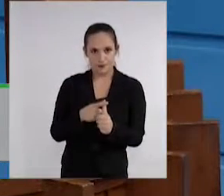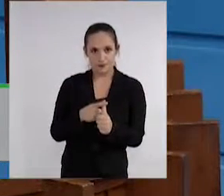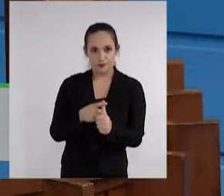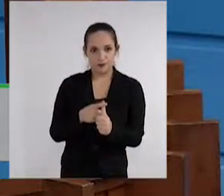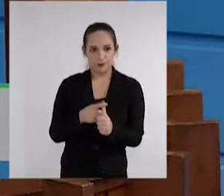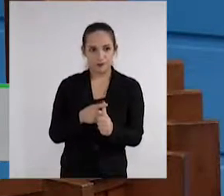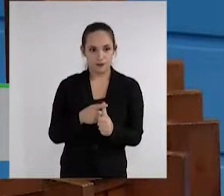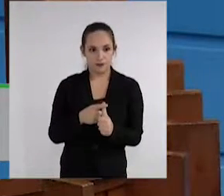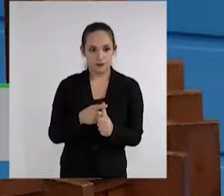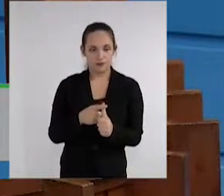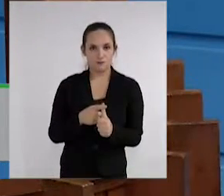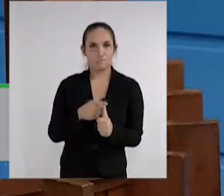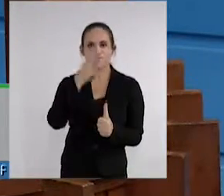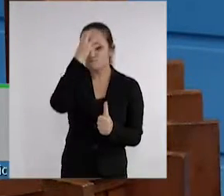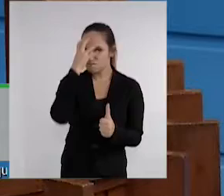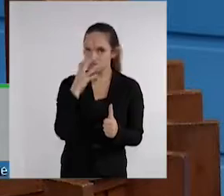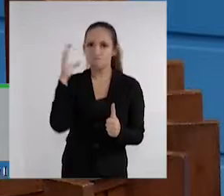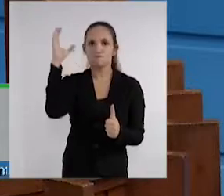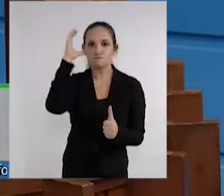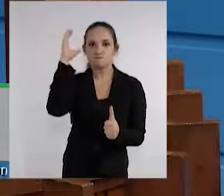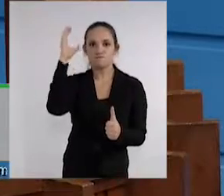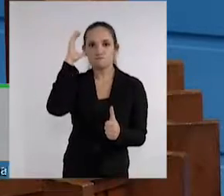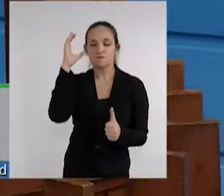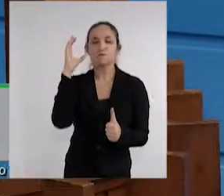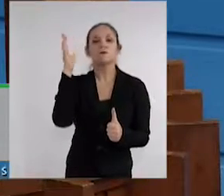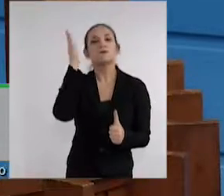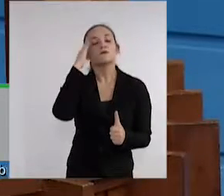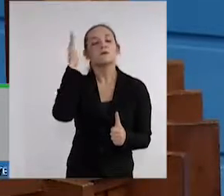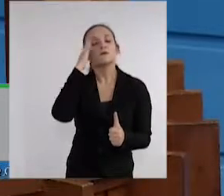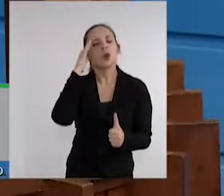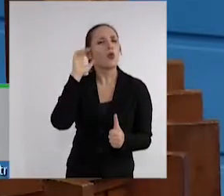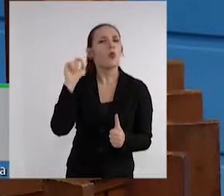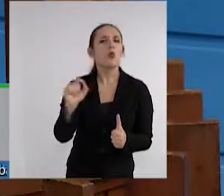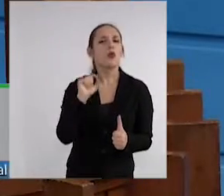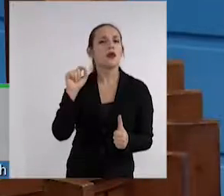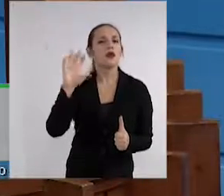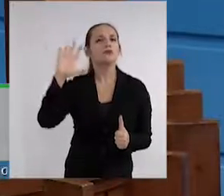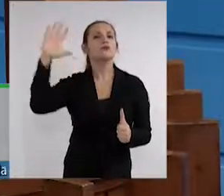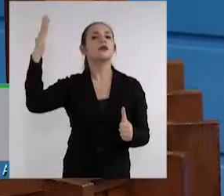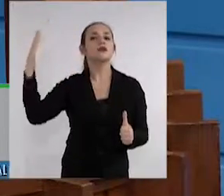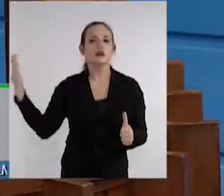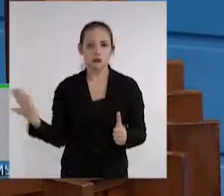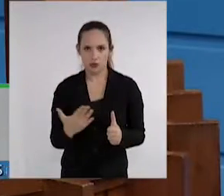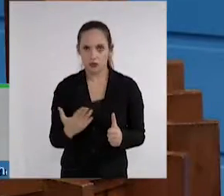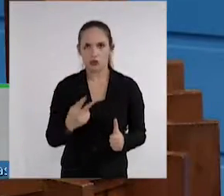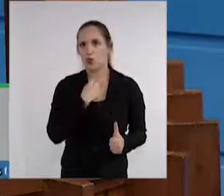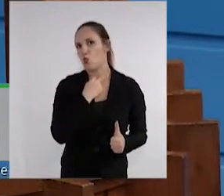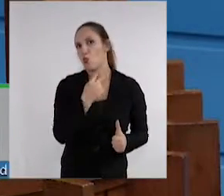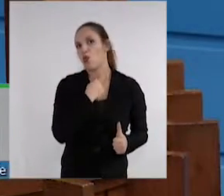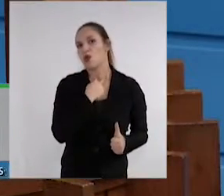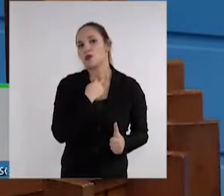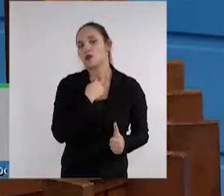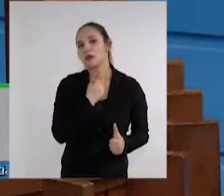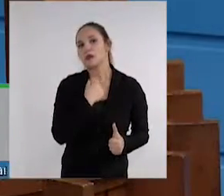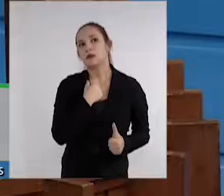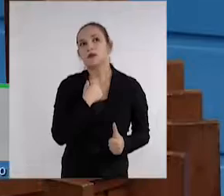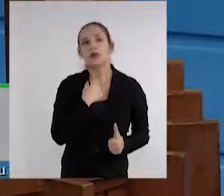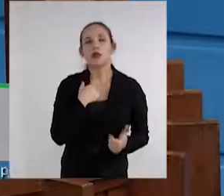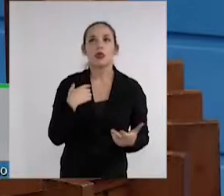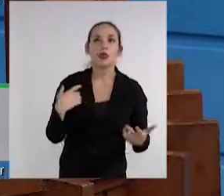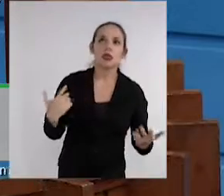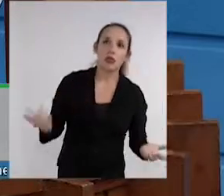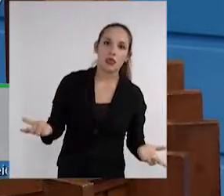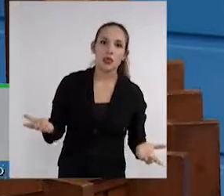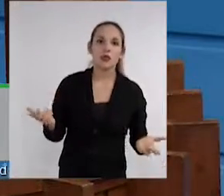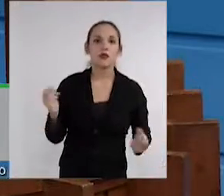o nível de seriedade que nós temos que ter, saber o que está acontecendo. Nós não podemos ficar